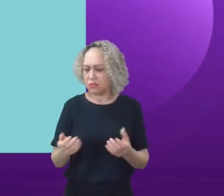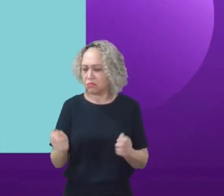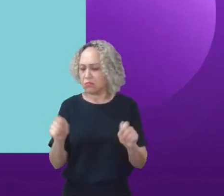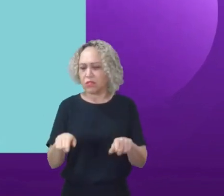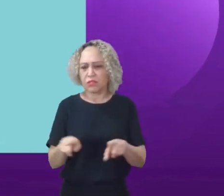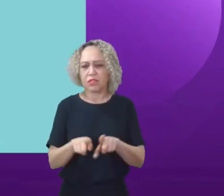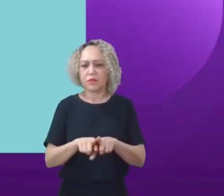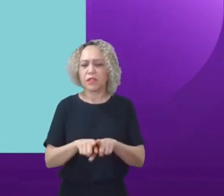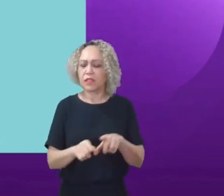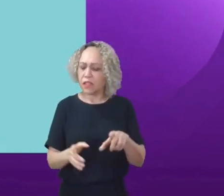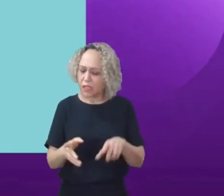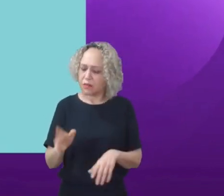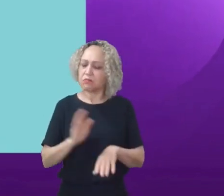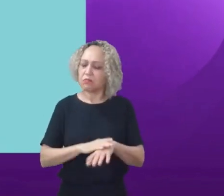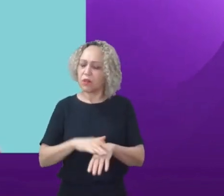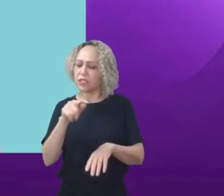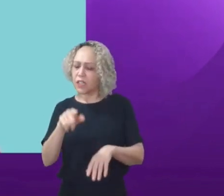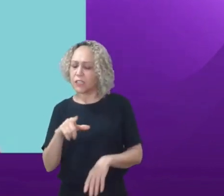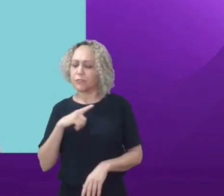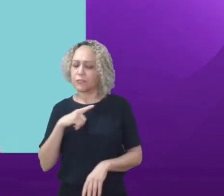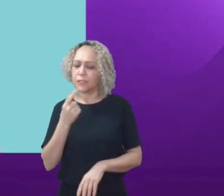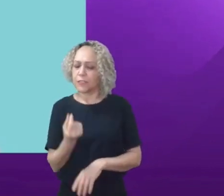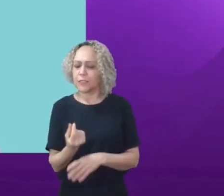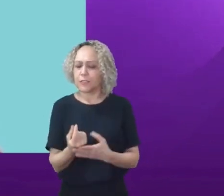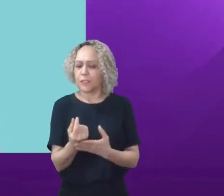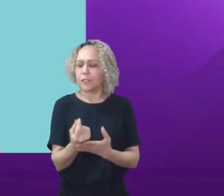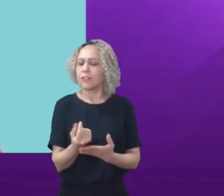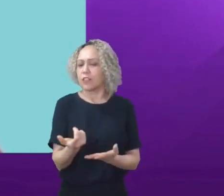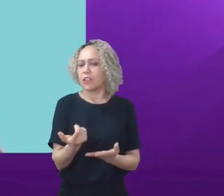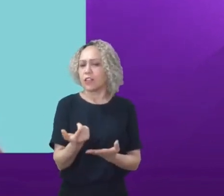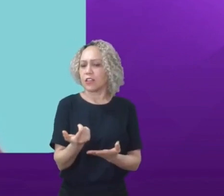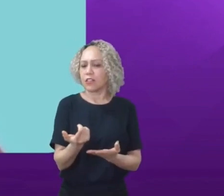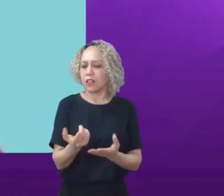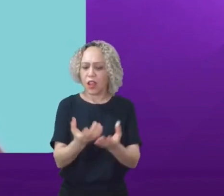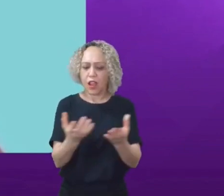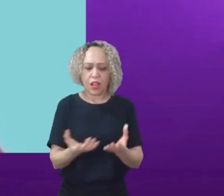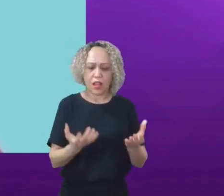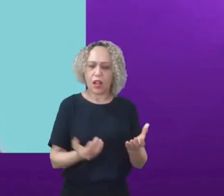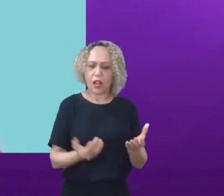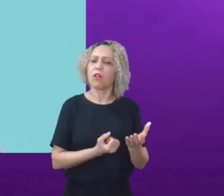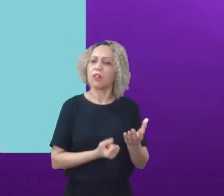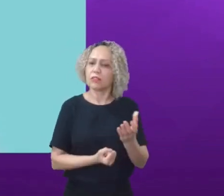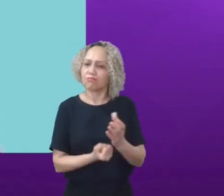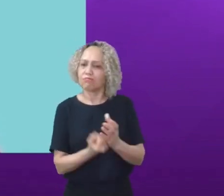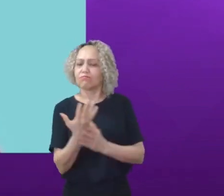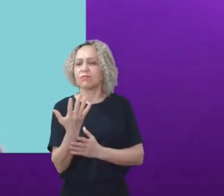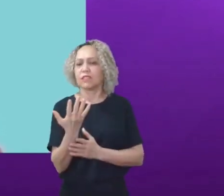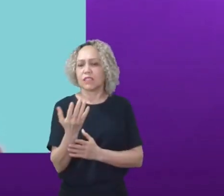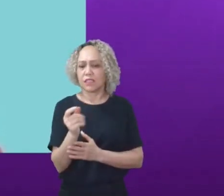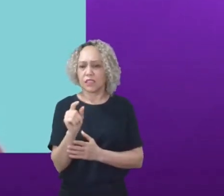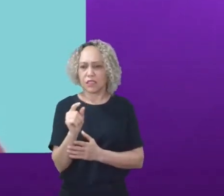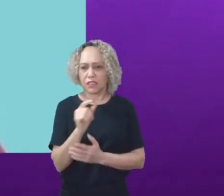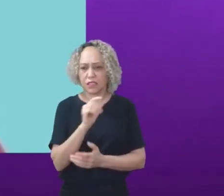uma geradora de renda. E à medida que essa horta também gera renda, gera a melhoria da